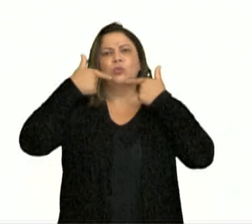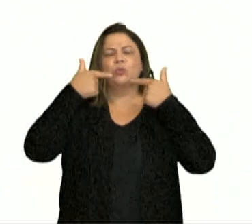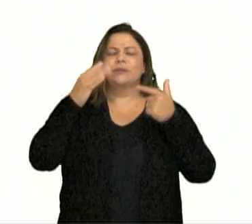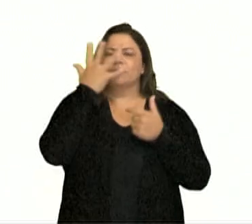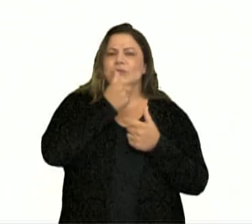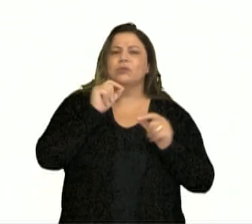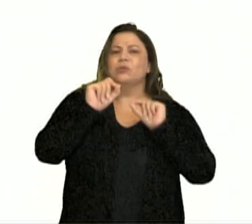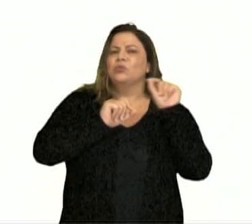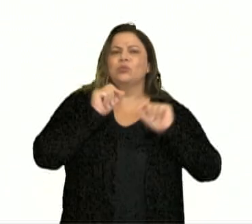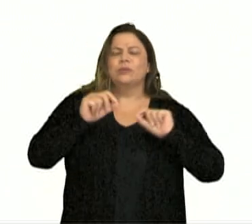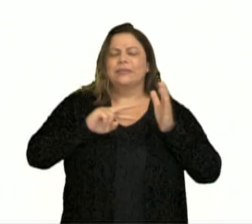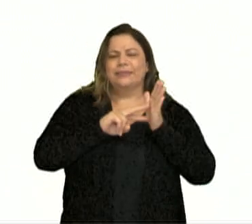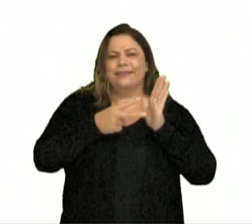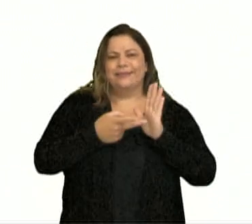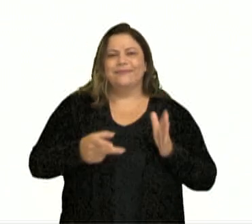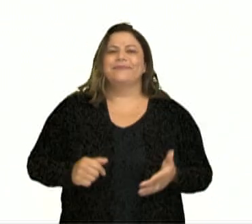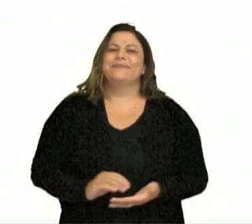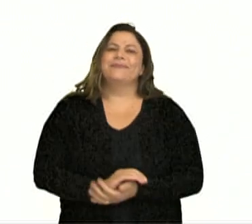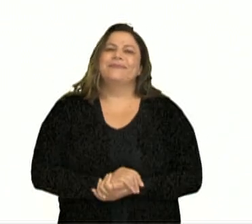mim. Vamos lá? Let's go!